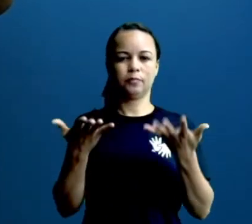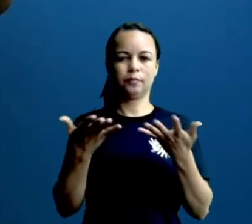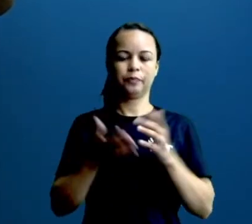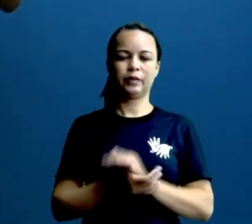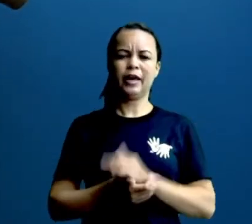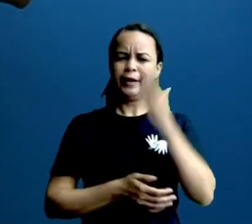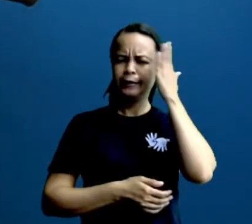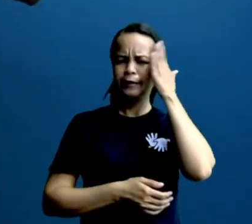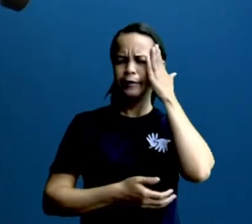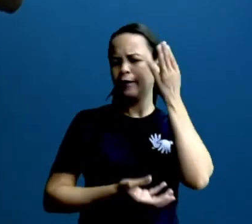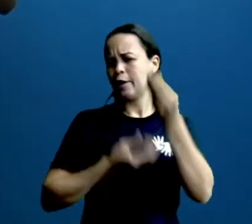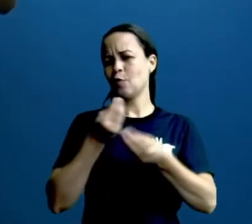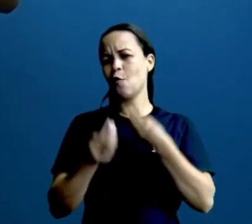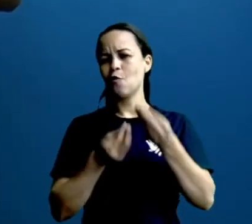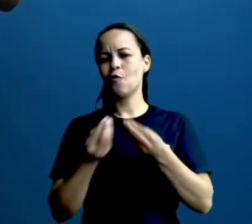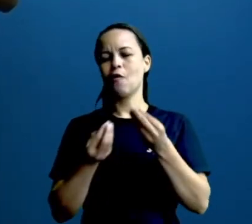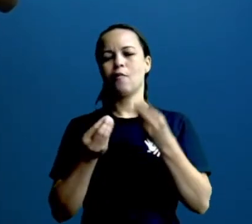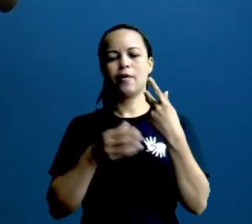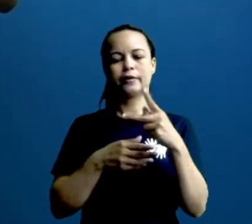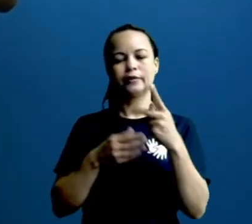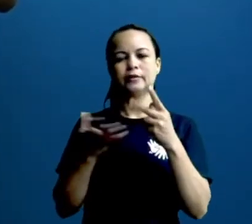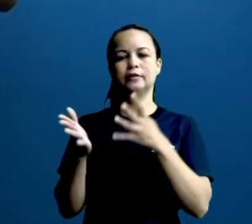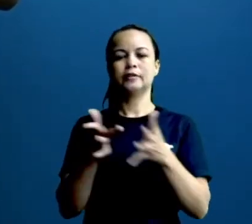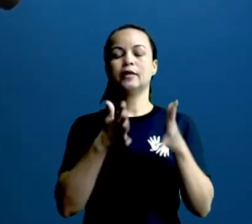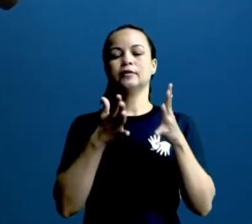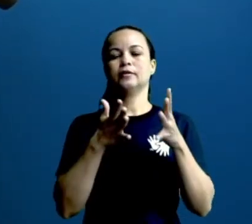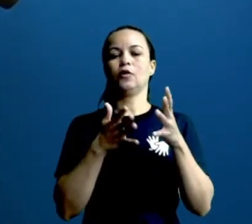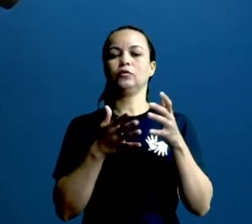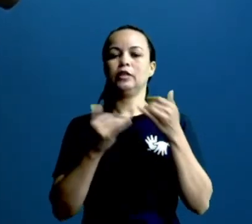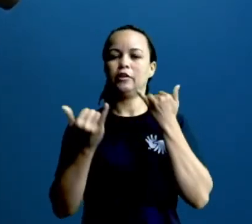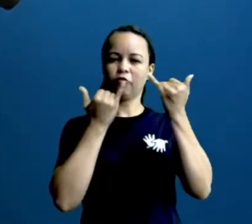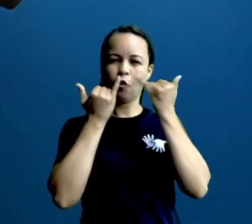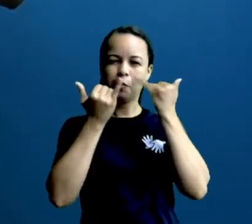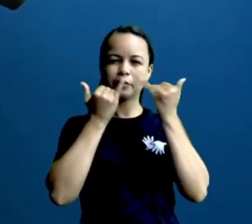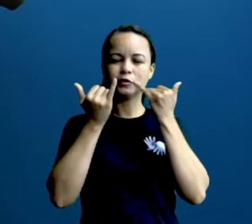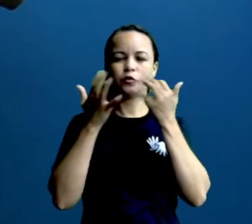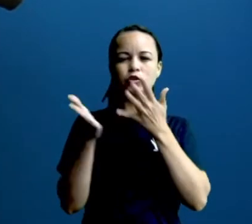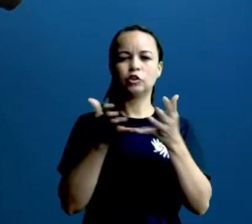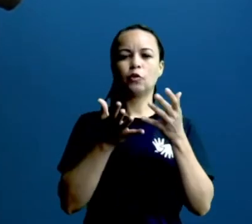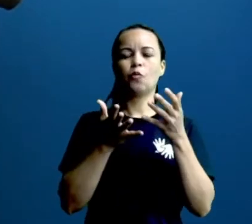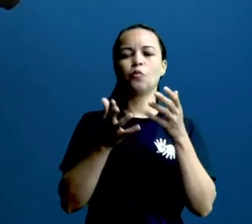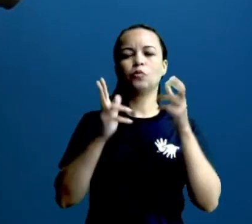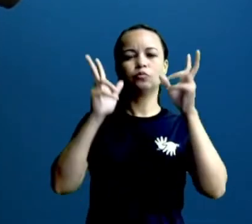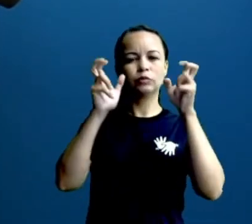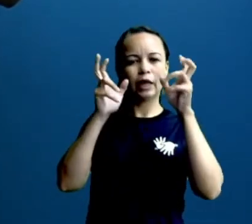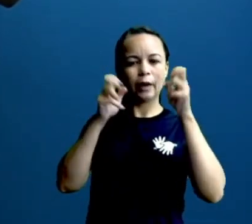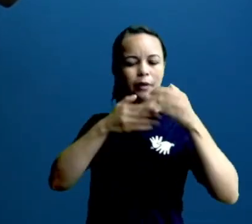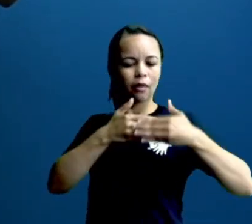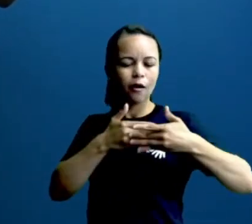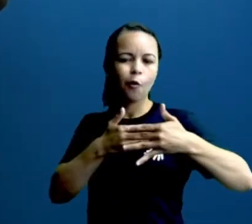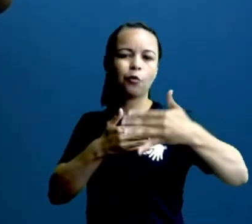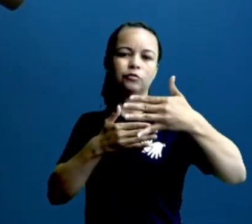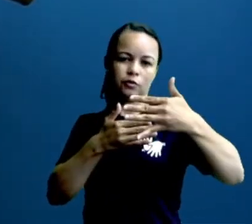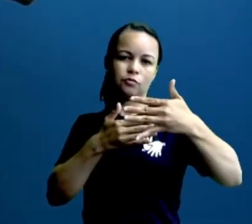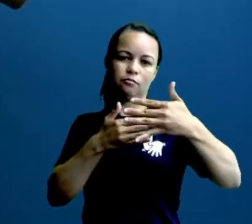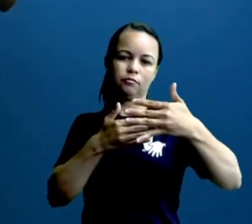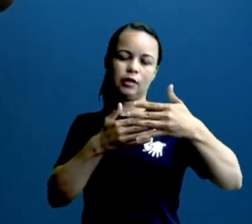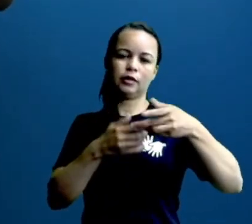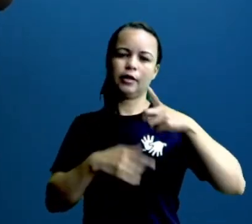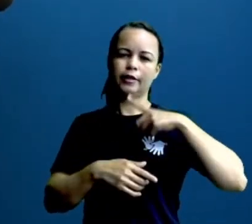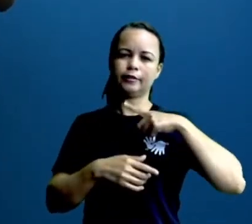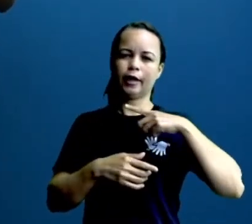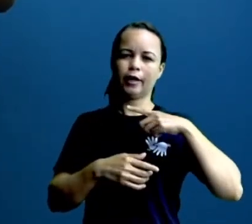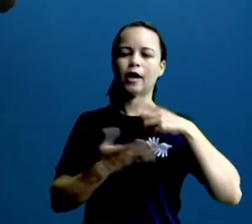Conseguiram compreender como essa inserção aí de informações para que o teu tema ele tenha continuação e essa continuação tenha um